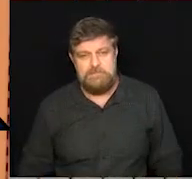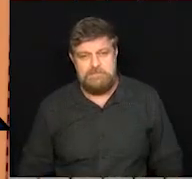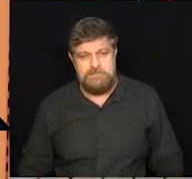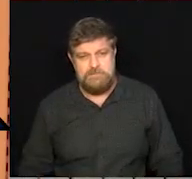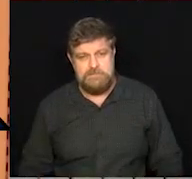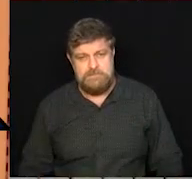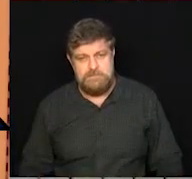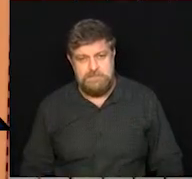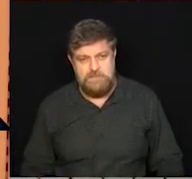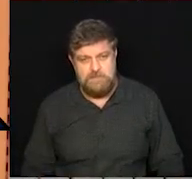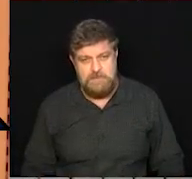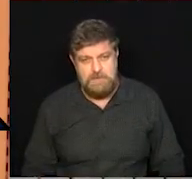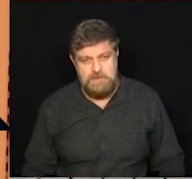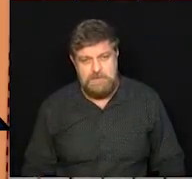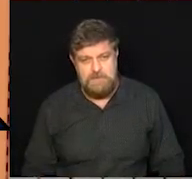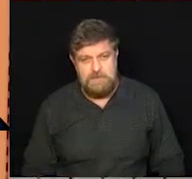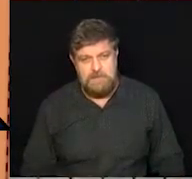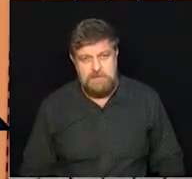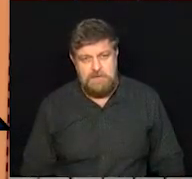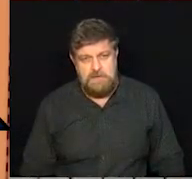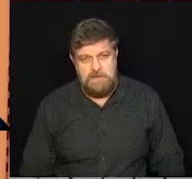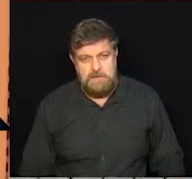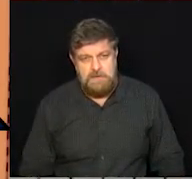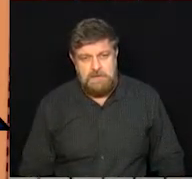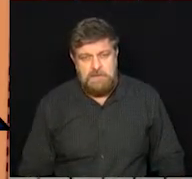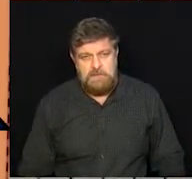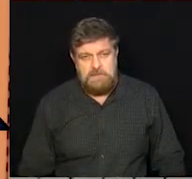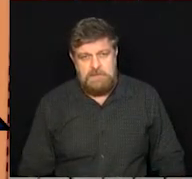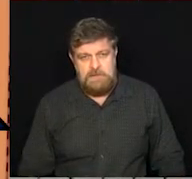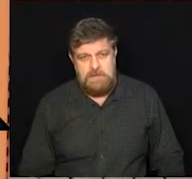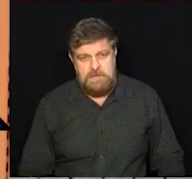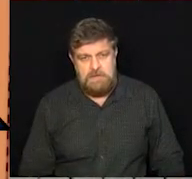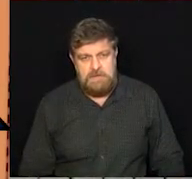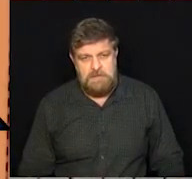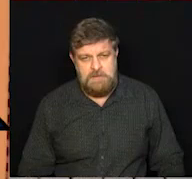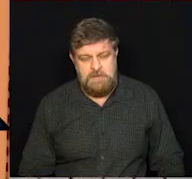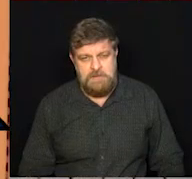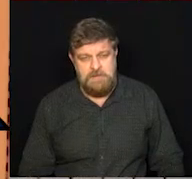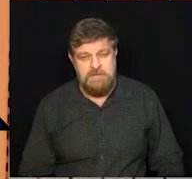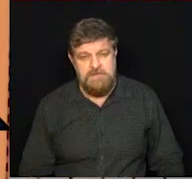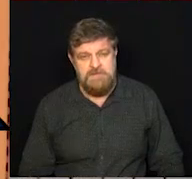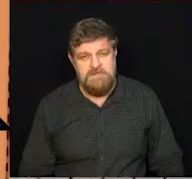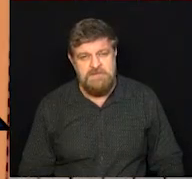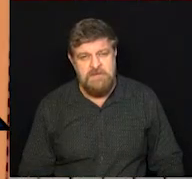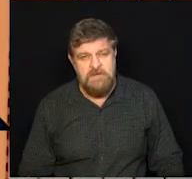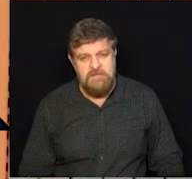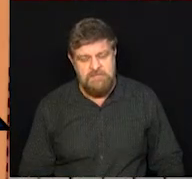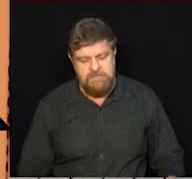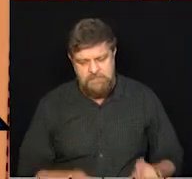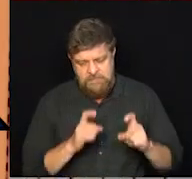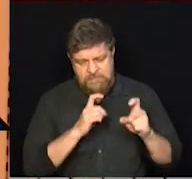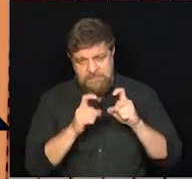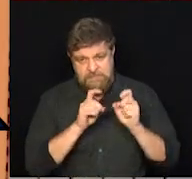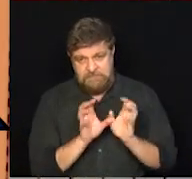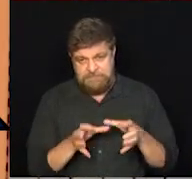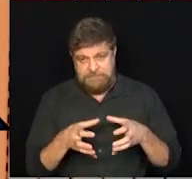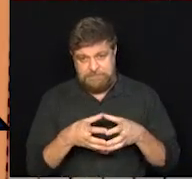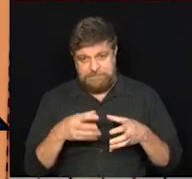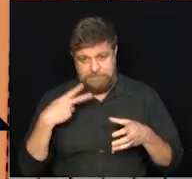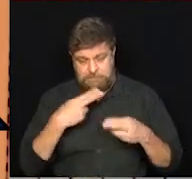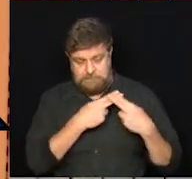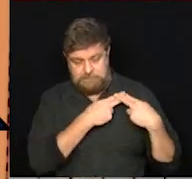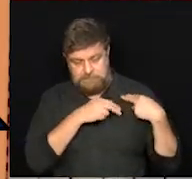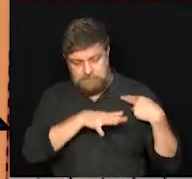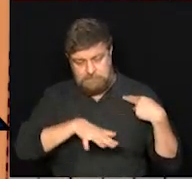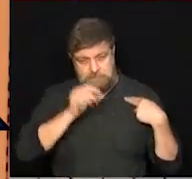e de qualquer forma é essa essa reunião da comissão ela está tendo